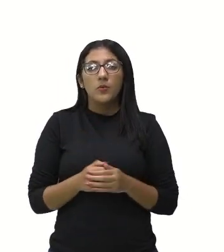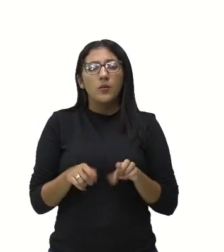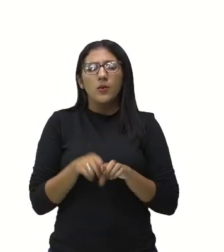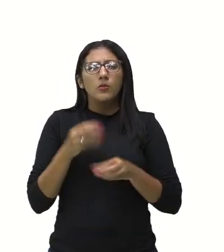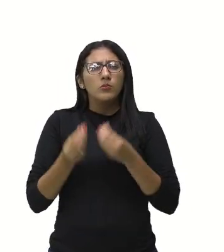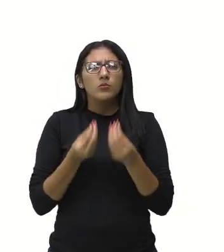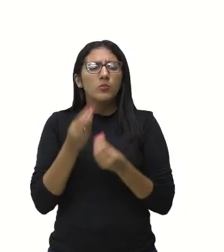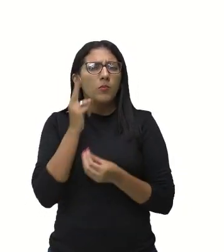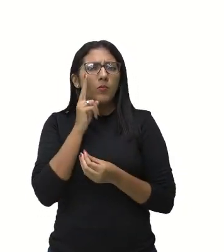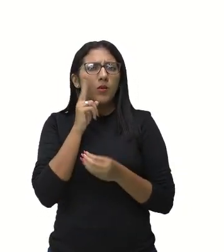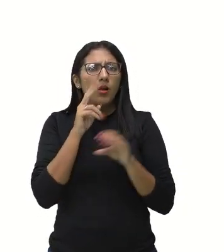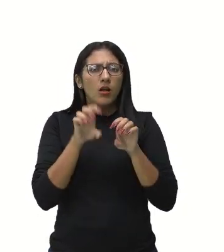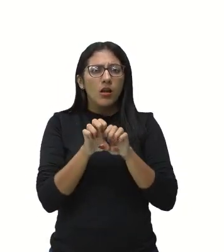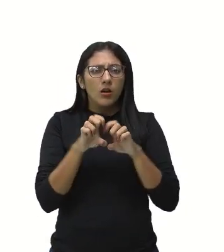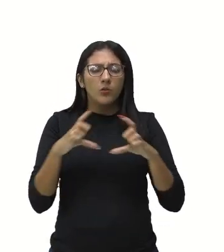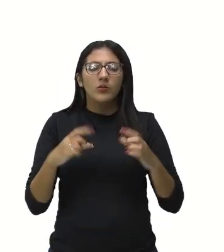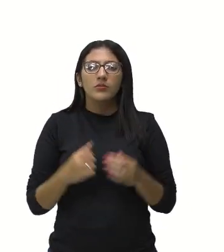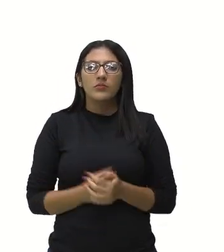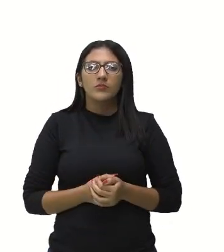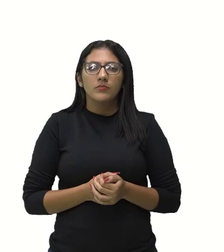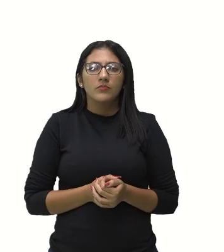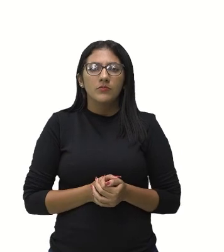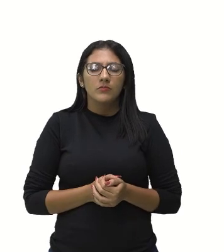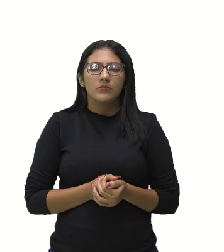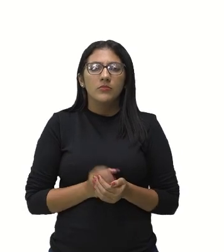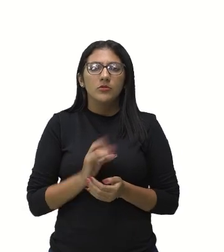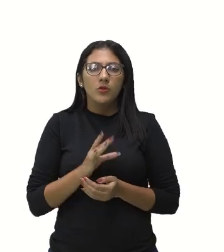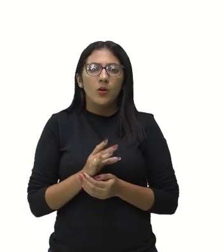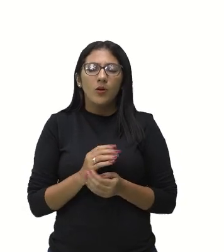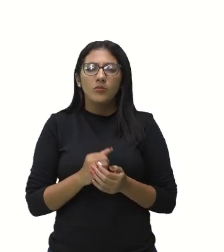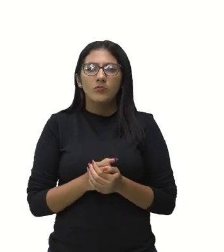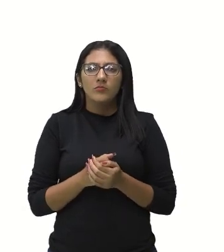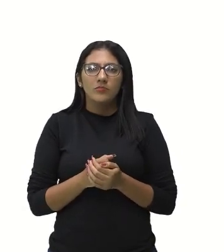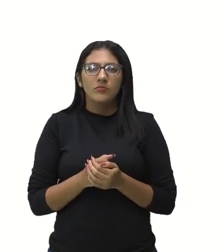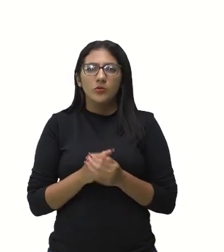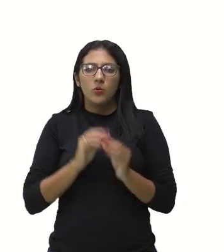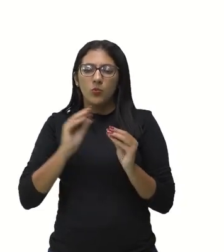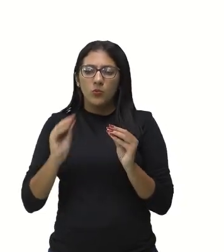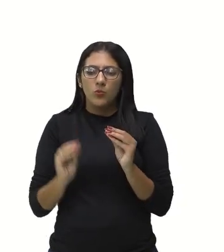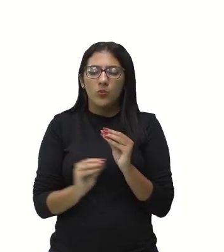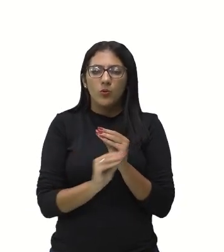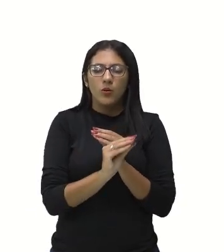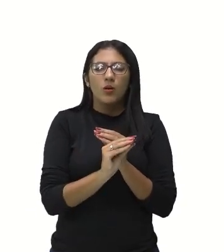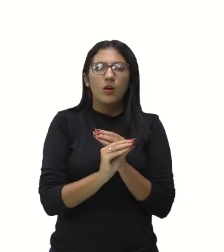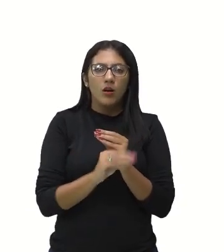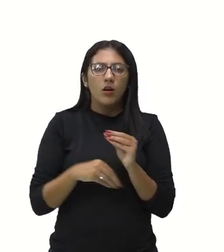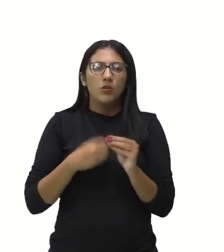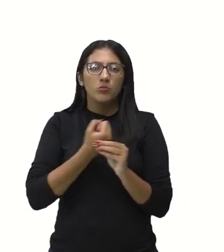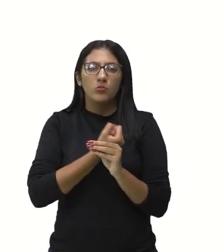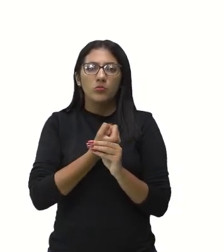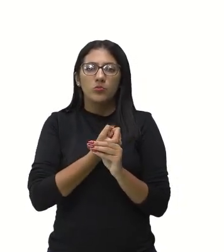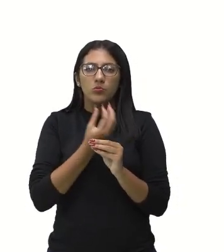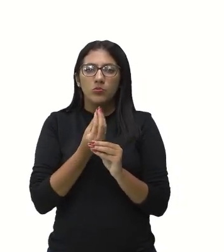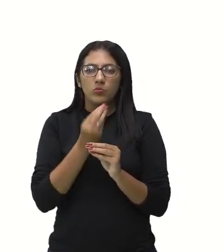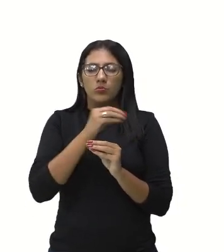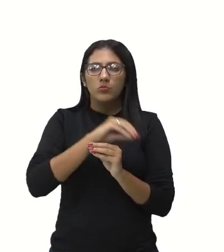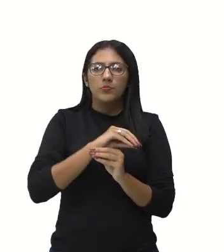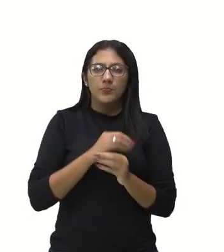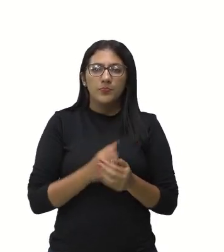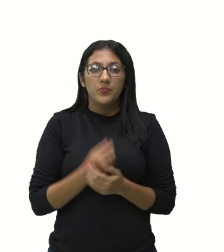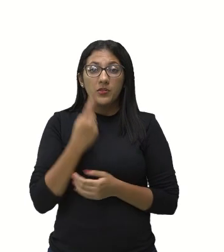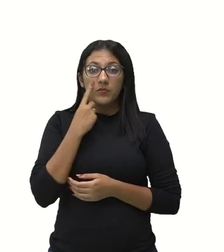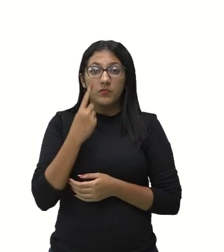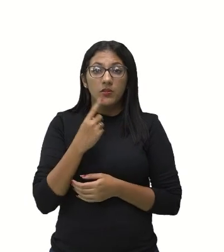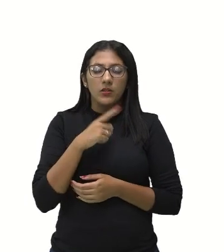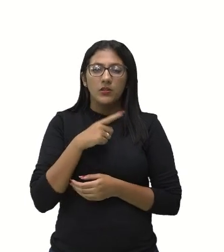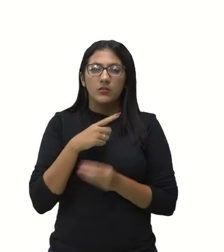equação no primeiro grau? Basta a gente isolar a nossa variável, que nesse caso aqui a